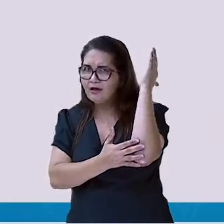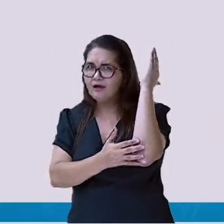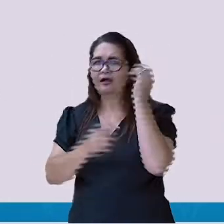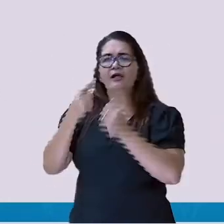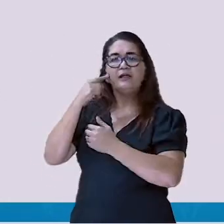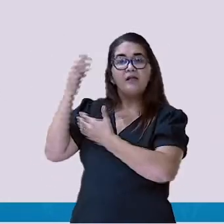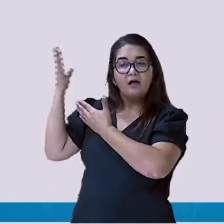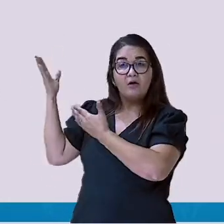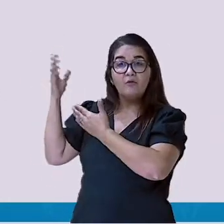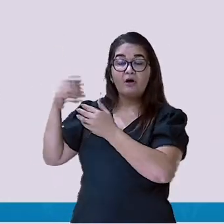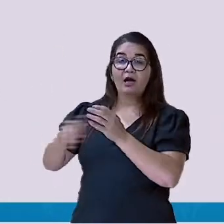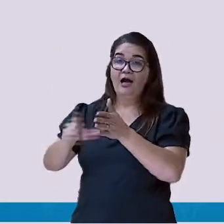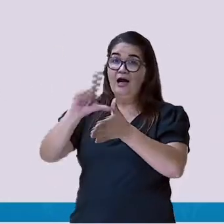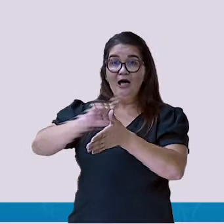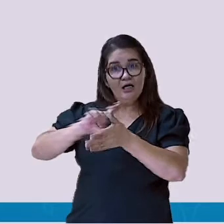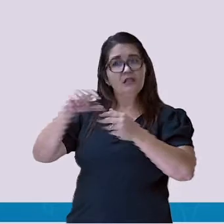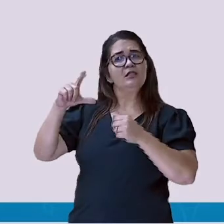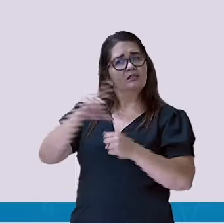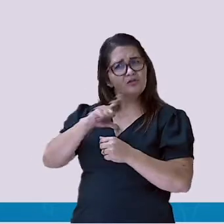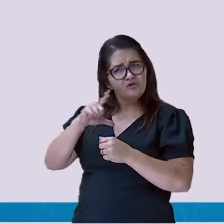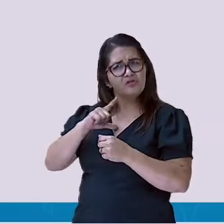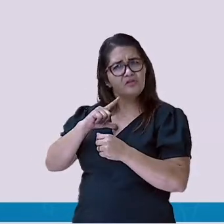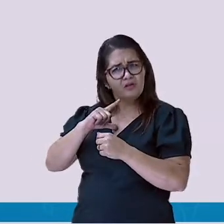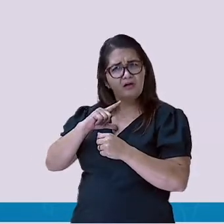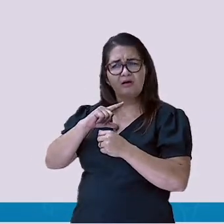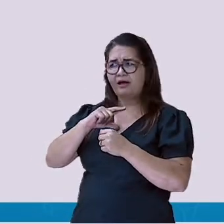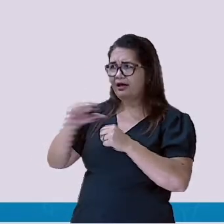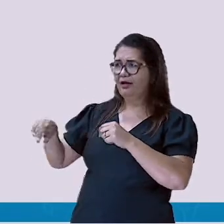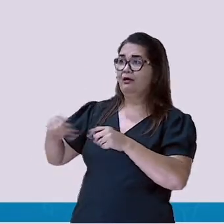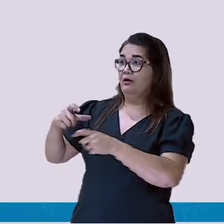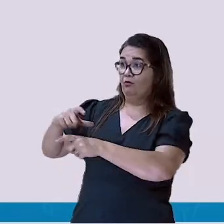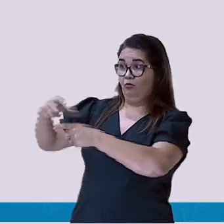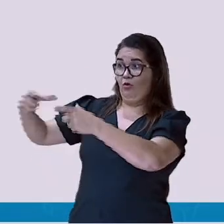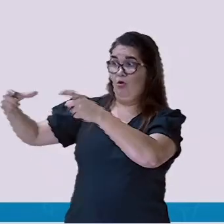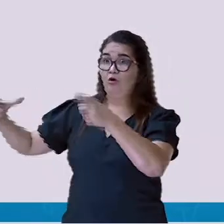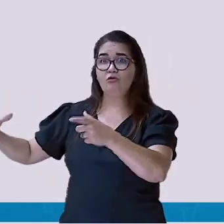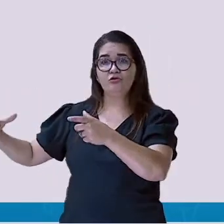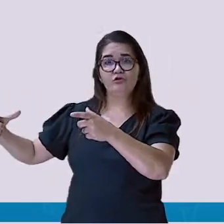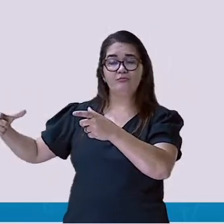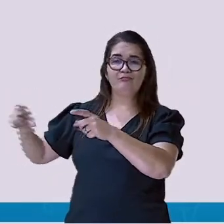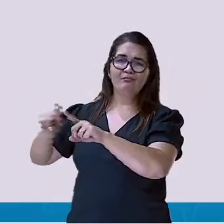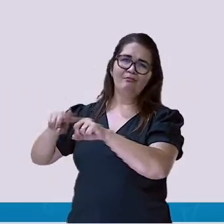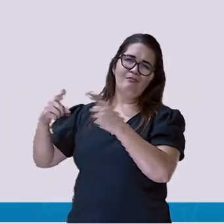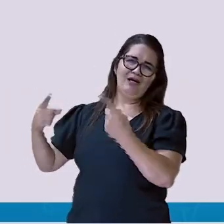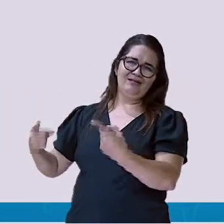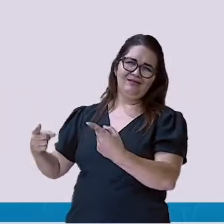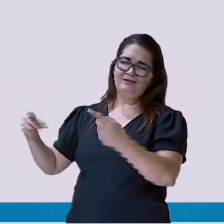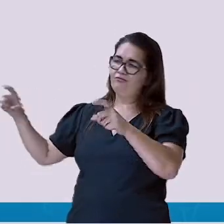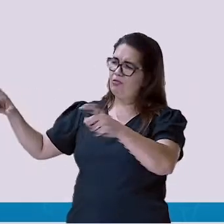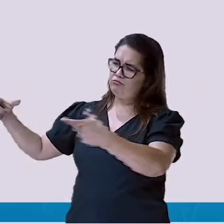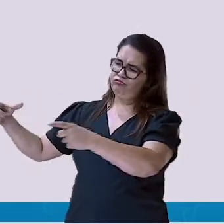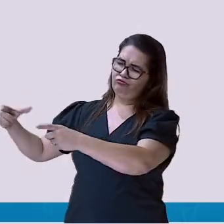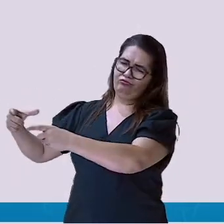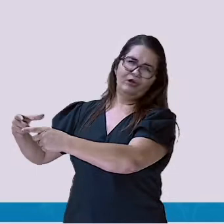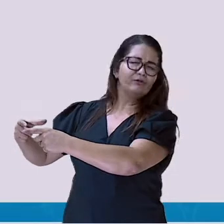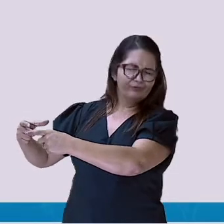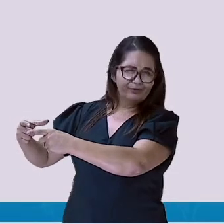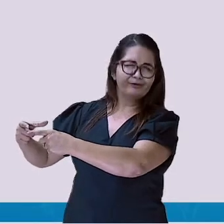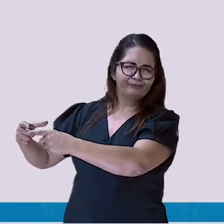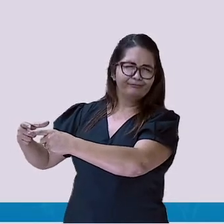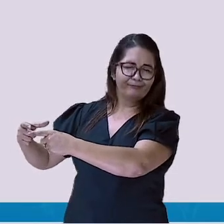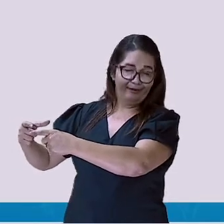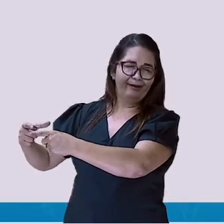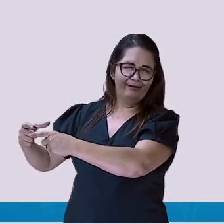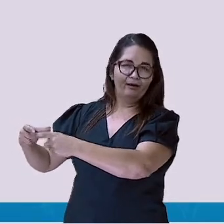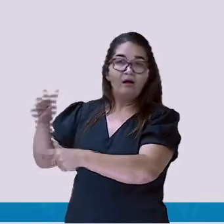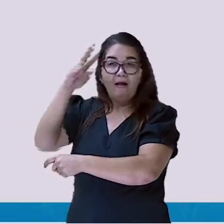número imenso de Mata Atlântica e que reduziu muito. Por quê? Quando veio a